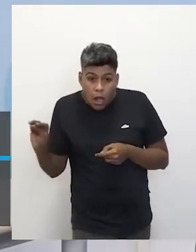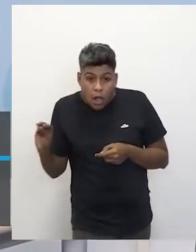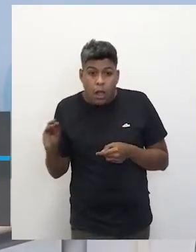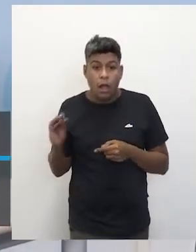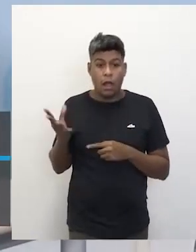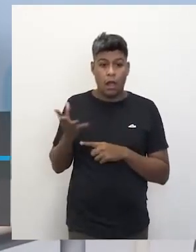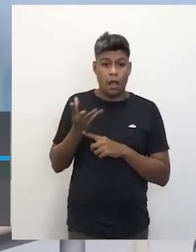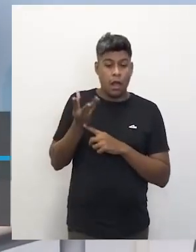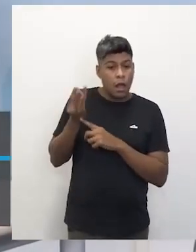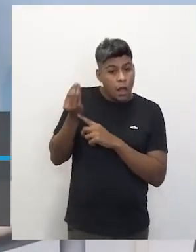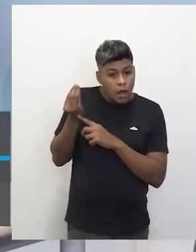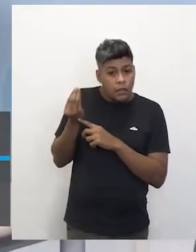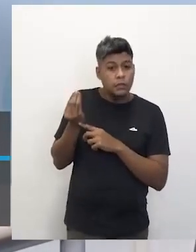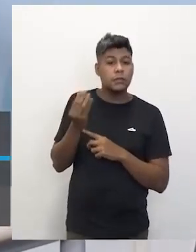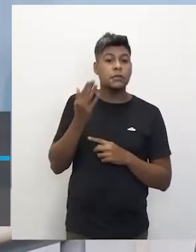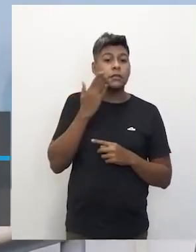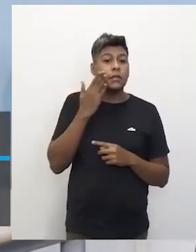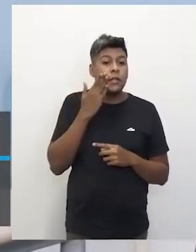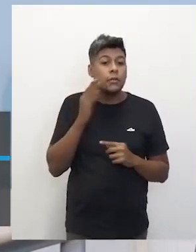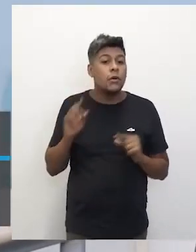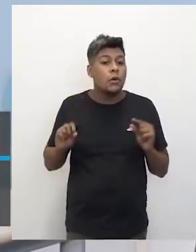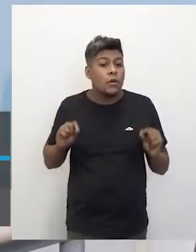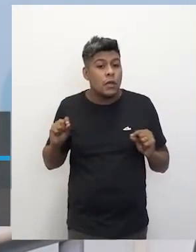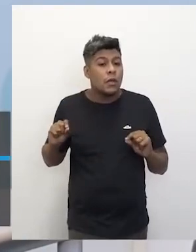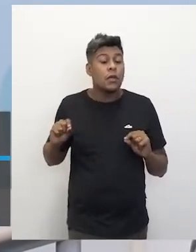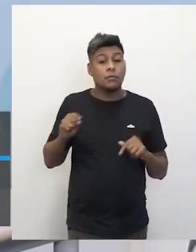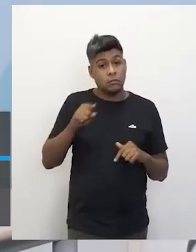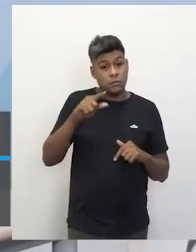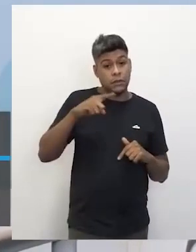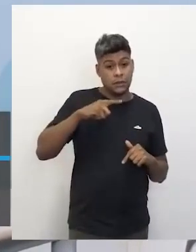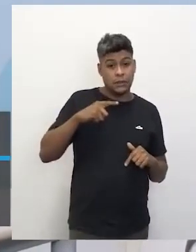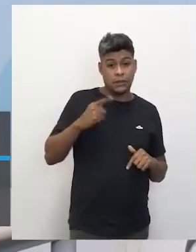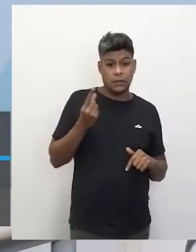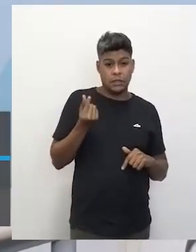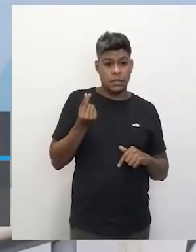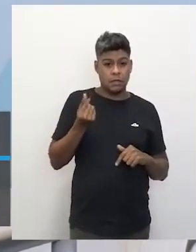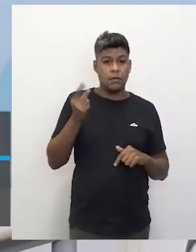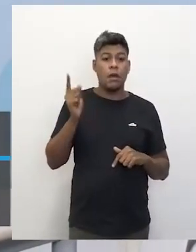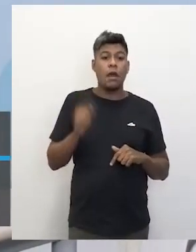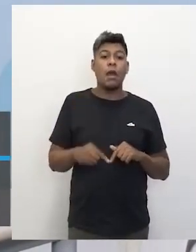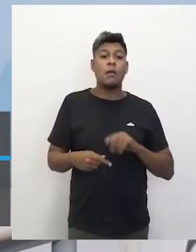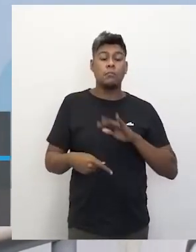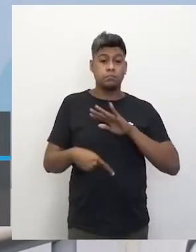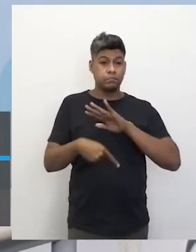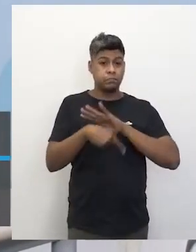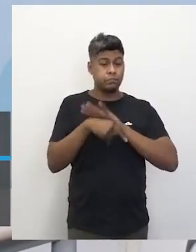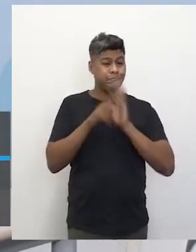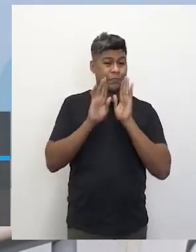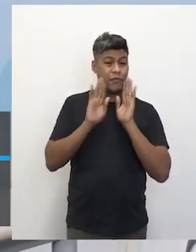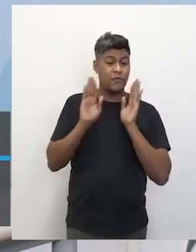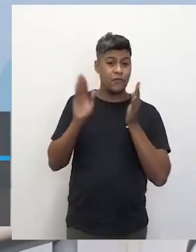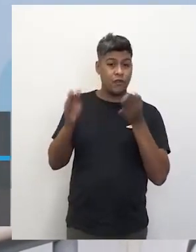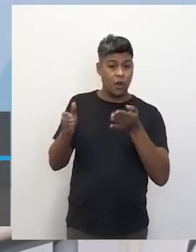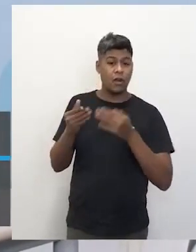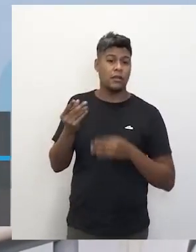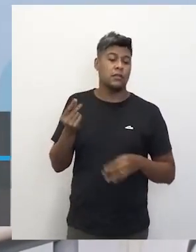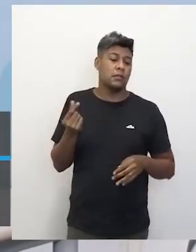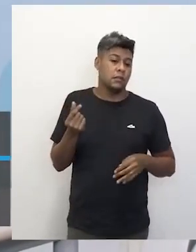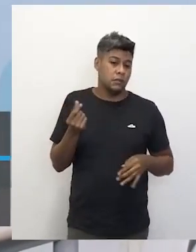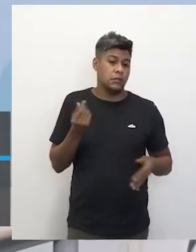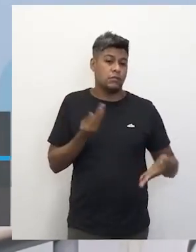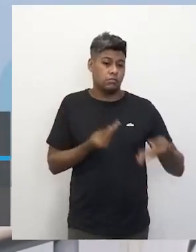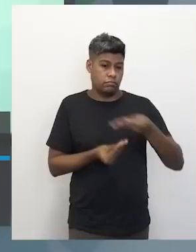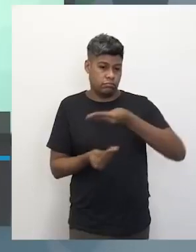durante um tempo era justamente isso, era você ter dinheiro. A obra de arte era basicamente moeda, né, de